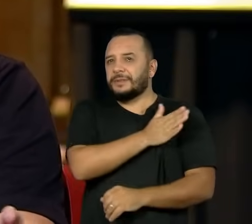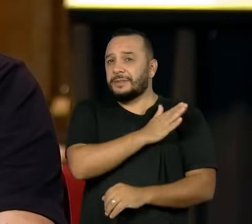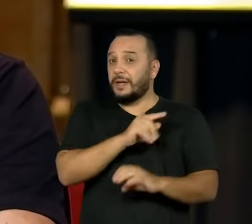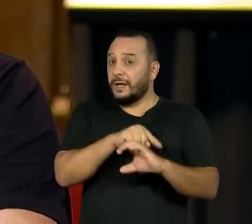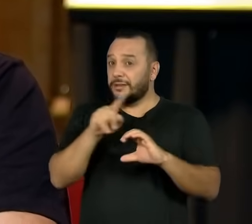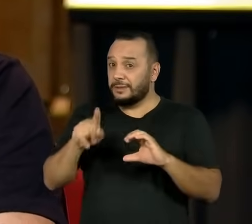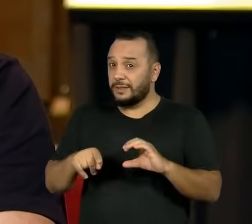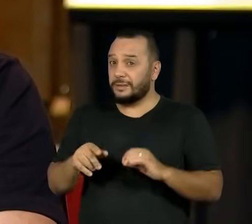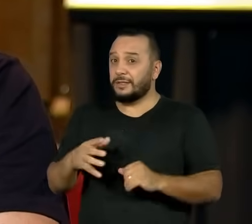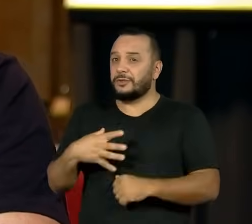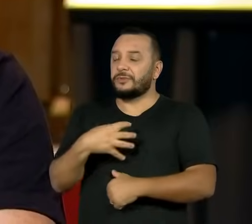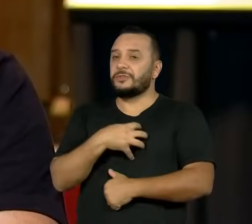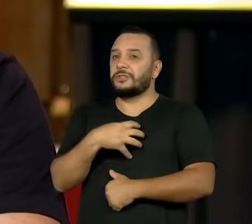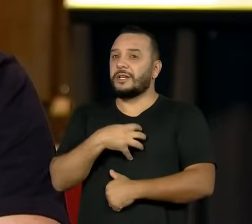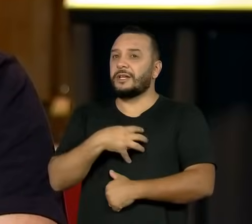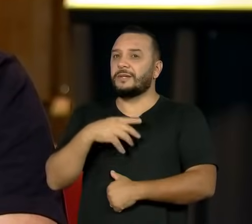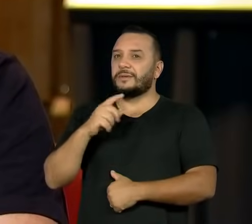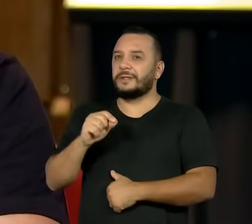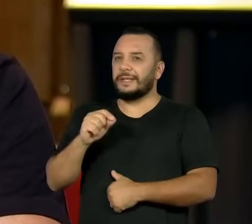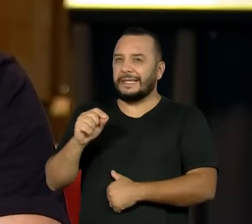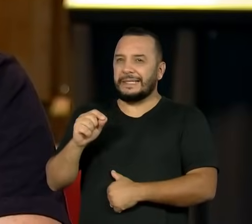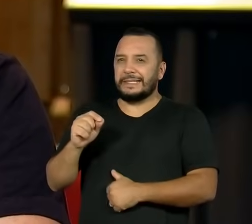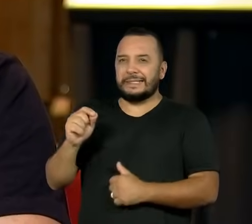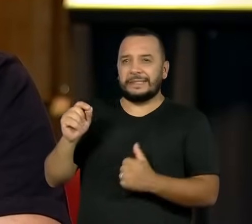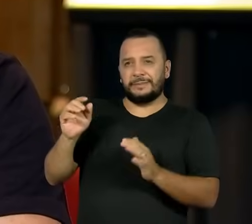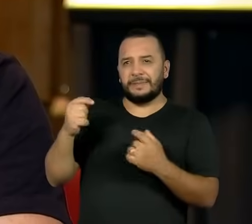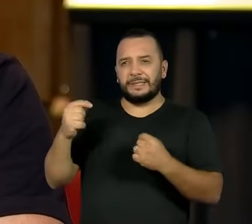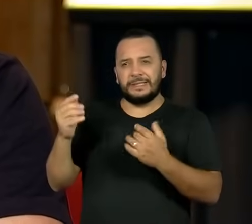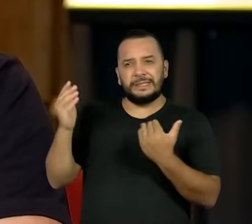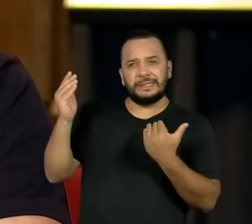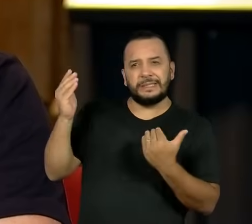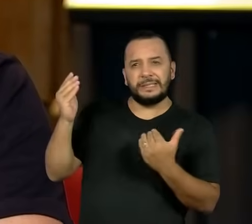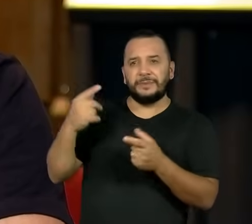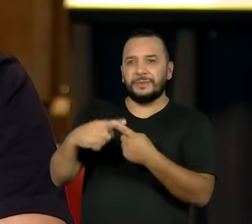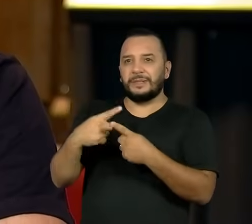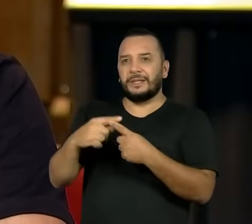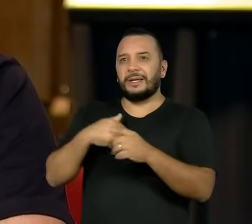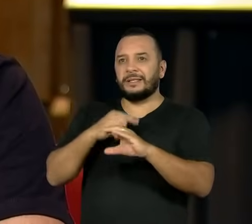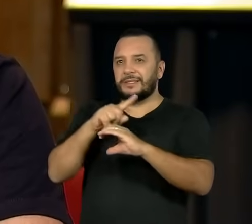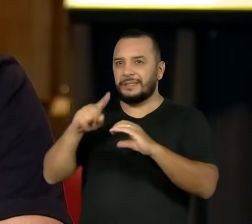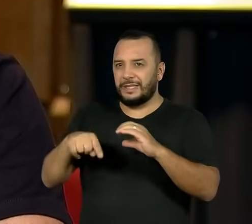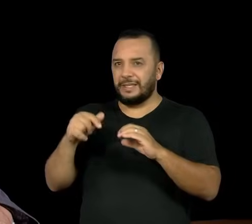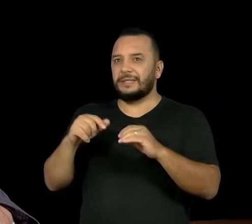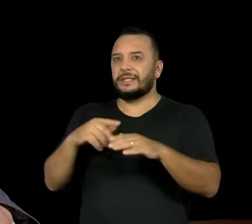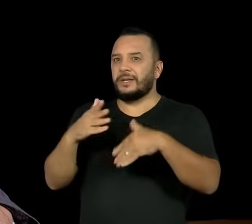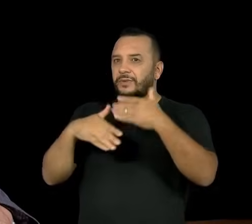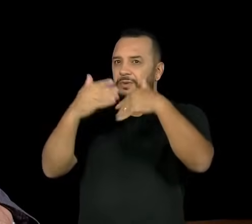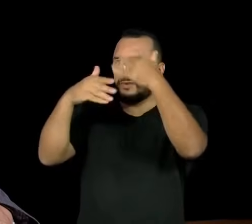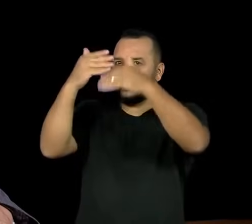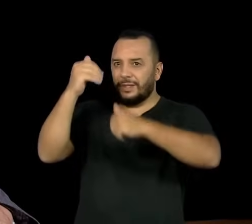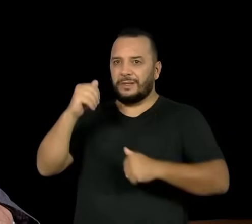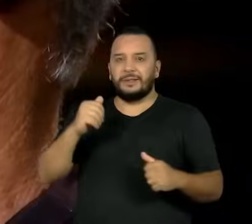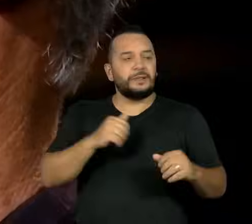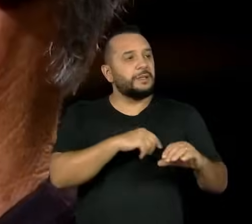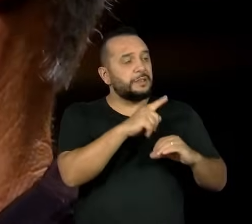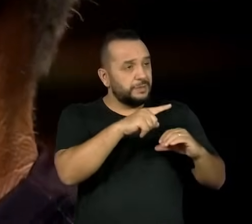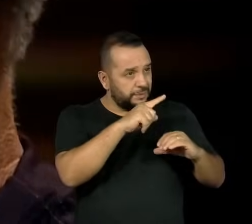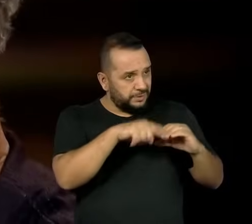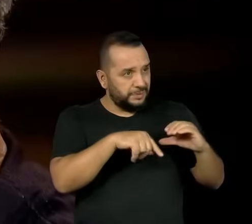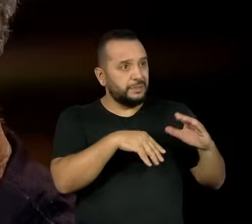feita de maneira a se questionar, inclusive. A ciência evolui nesse movimento de se assim questionar. que ela evolui. Eu estava